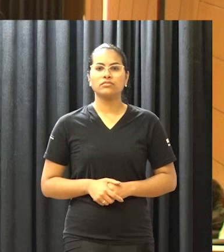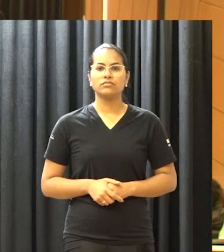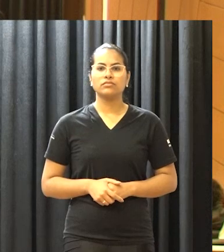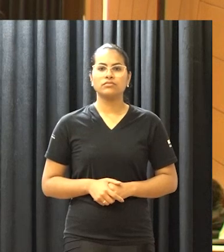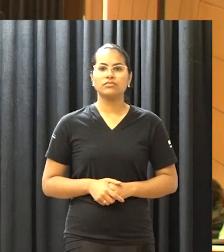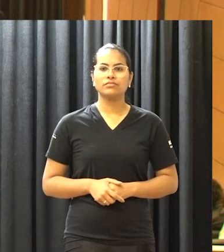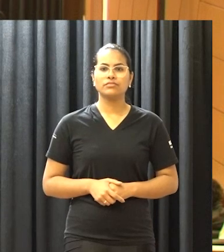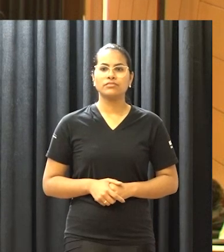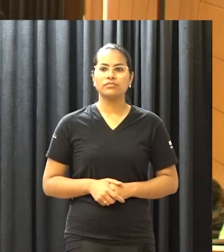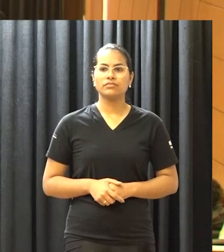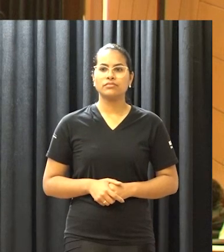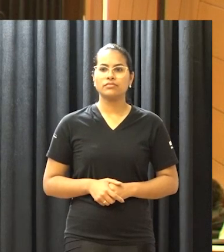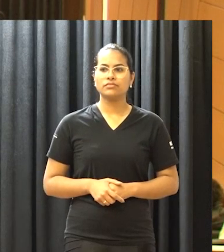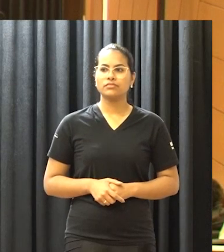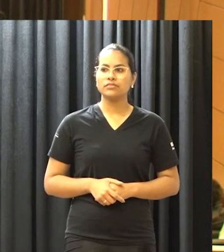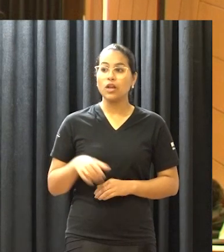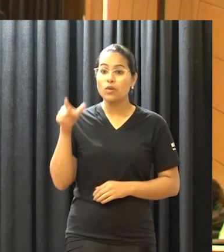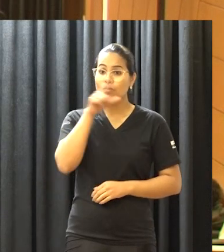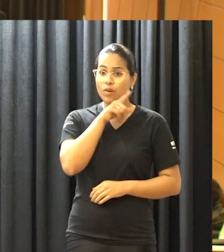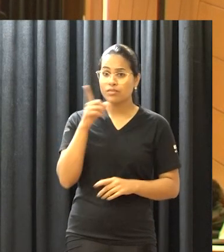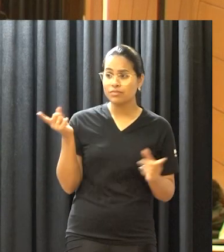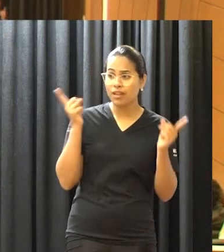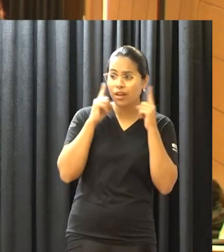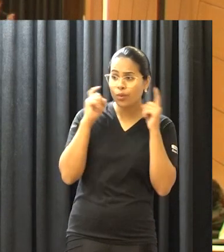Alô, dá para me ouvir?